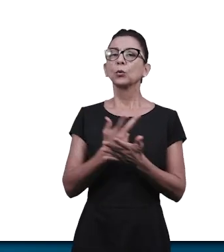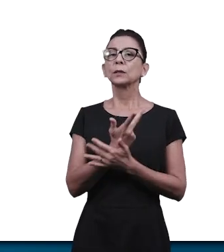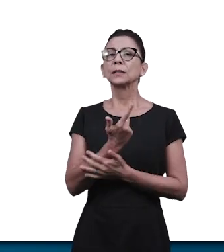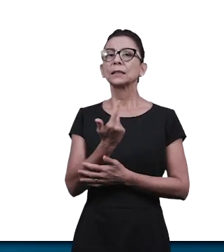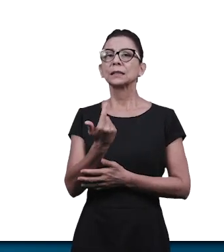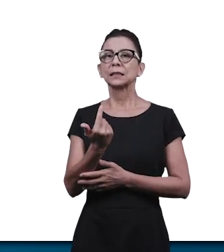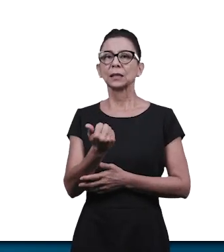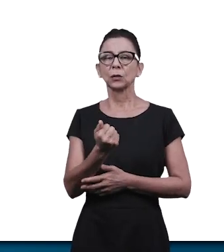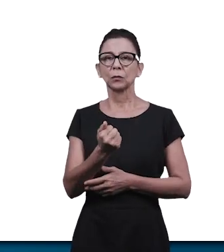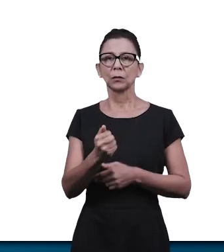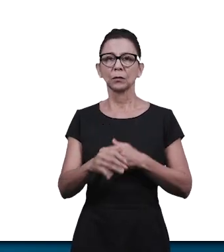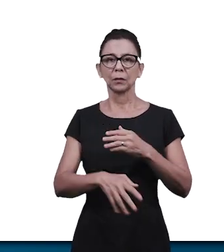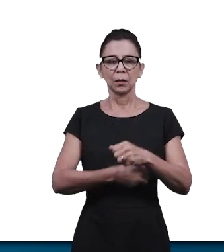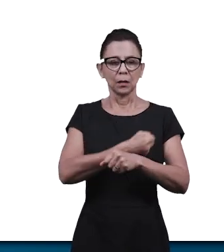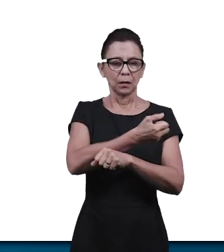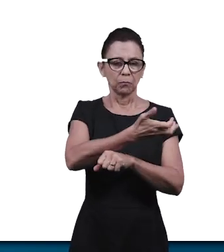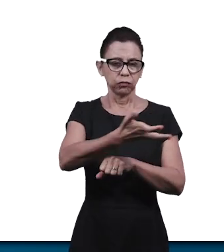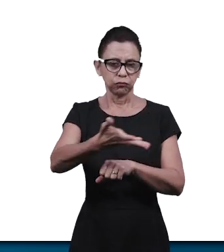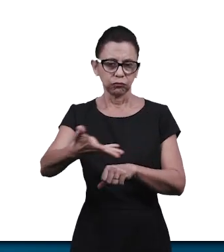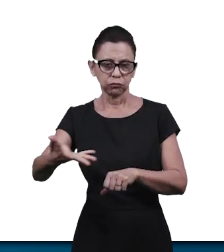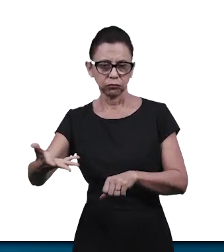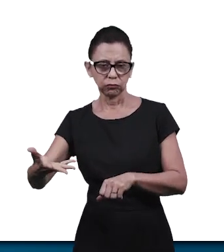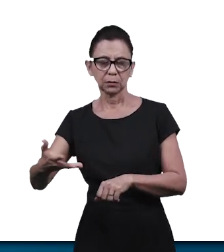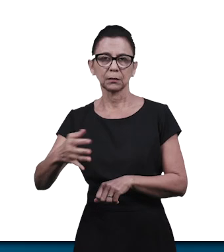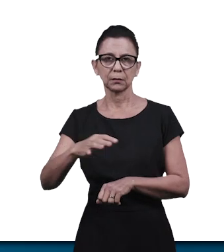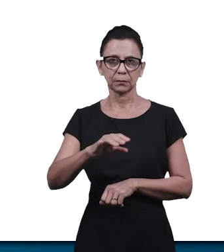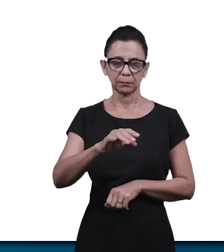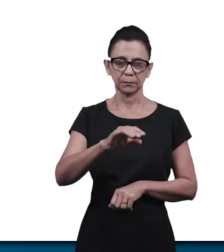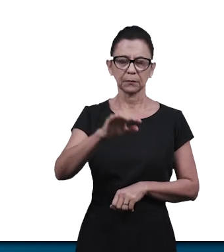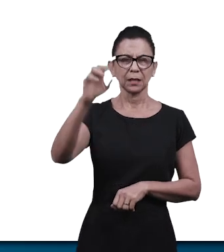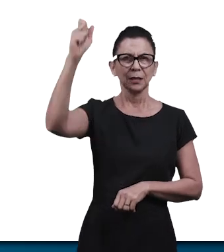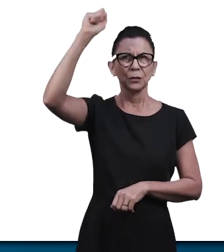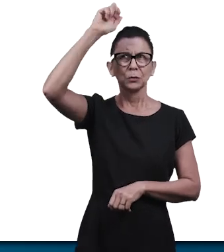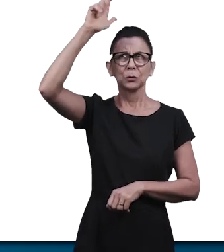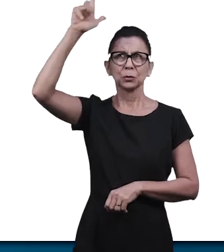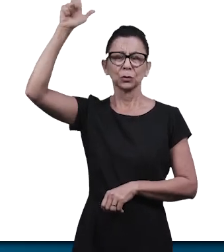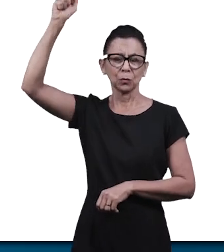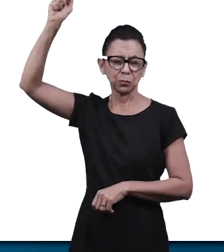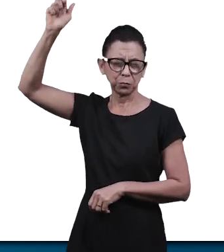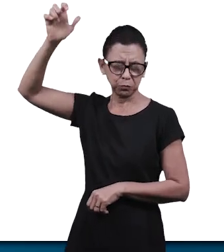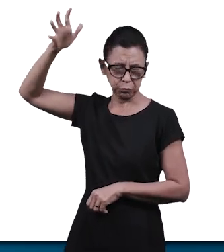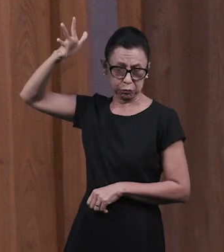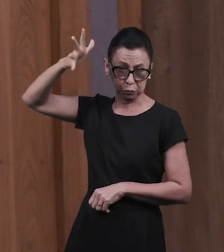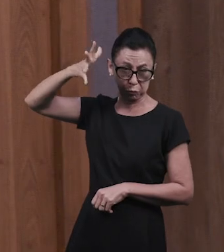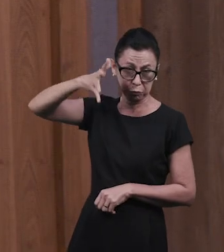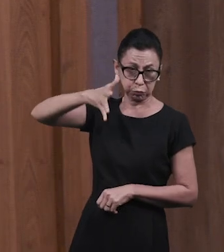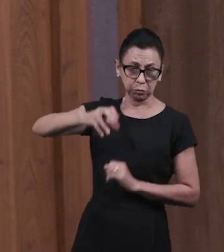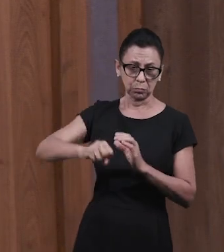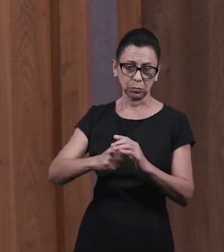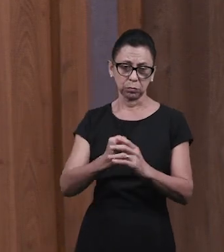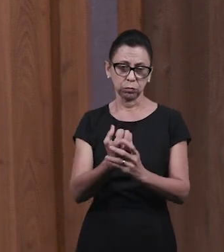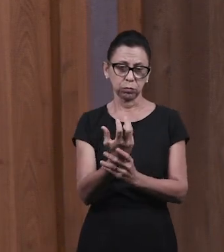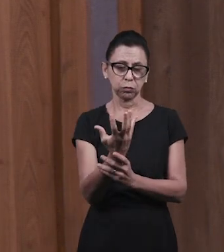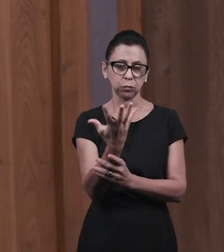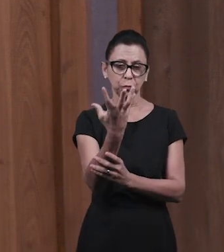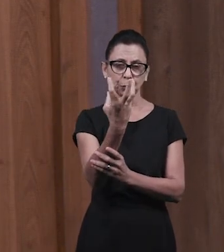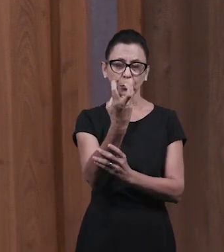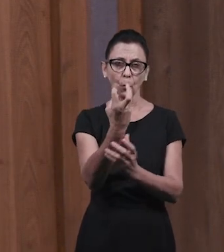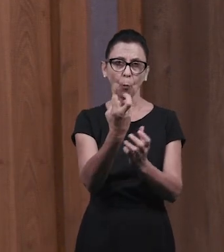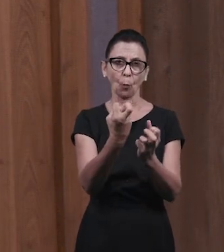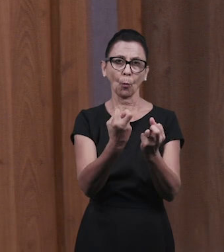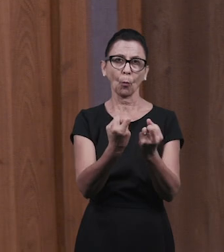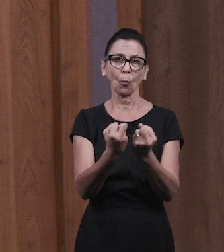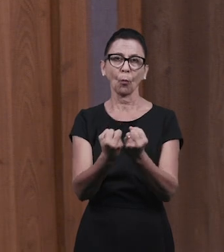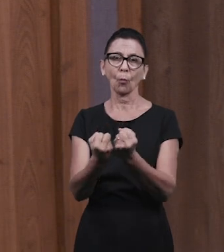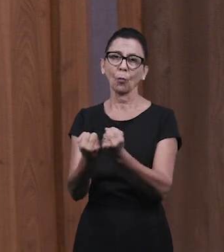sol, queimou-se e secou-se, porque não tinha raiz. E quem vai nos explicar esse sentido profético,